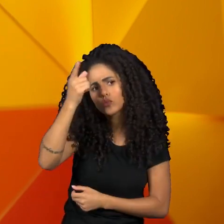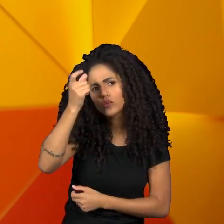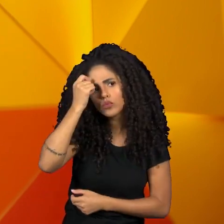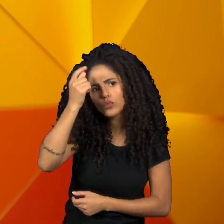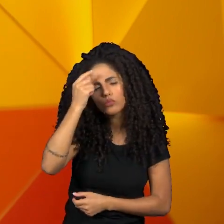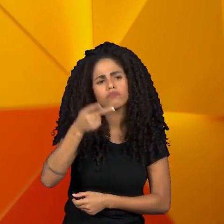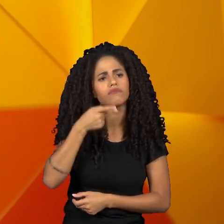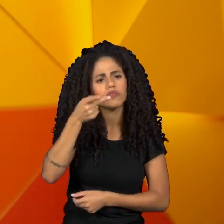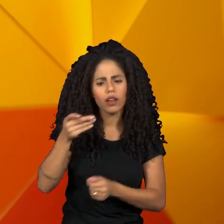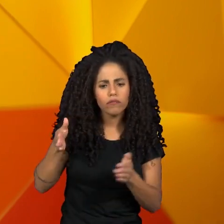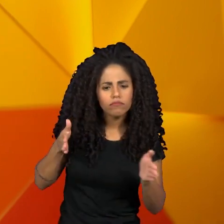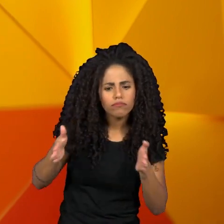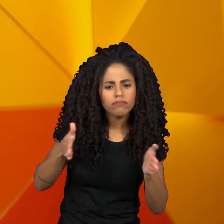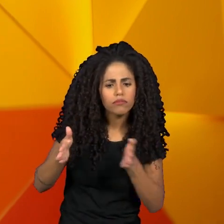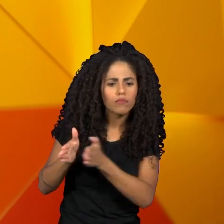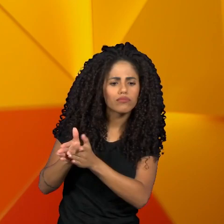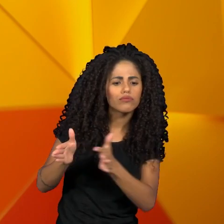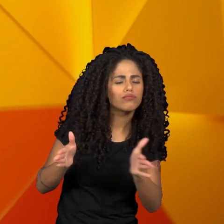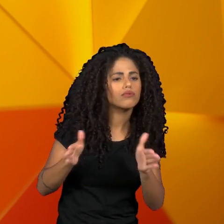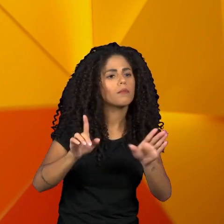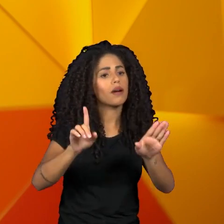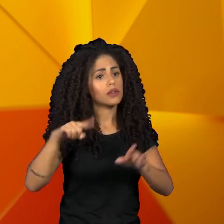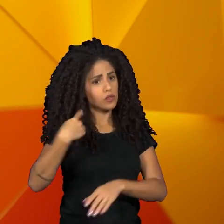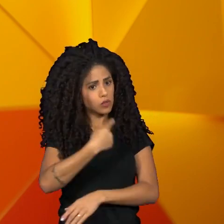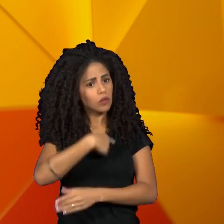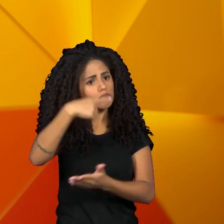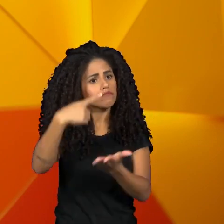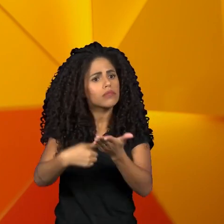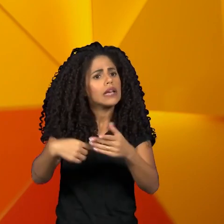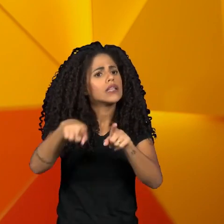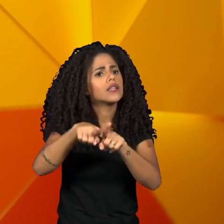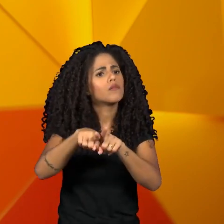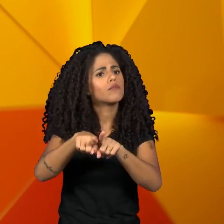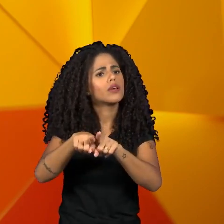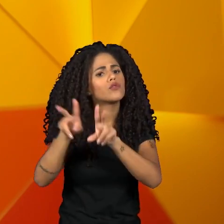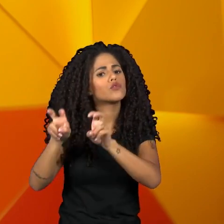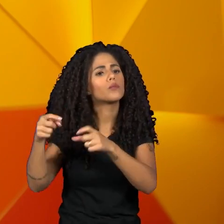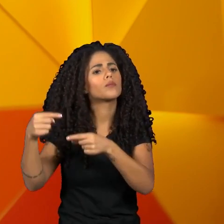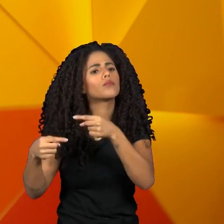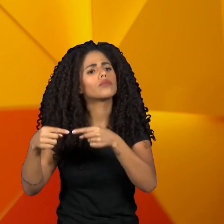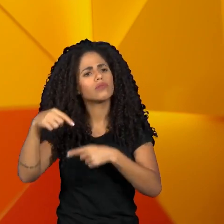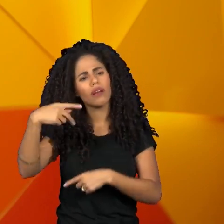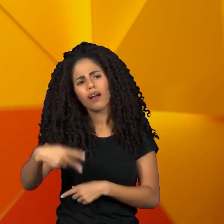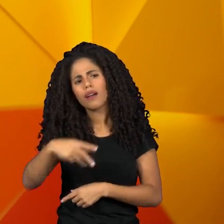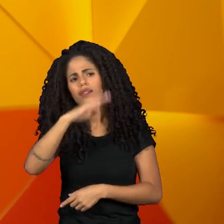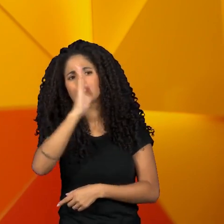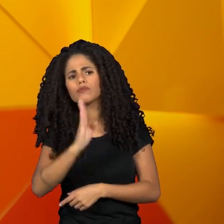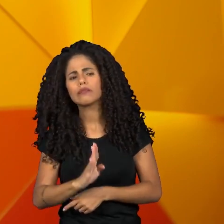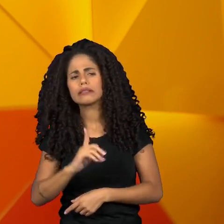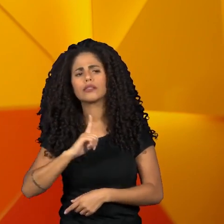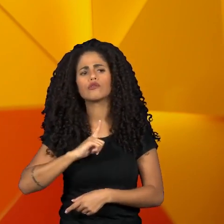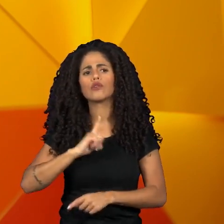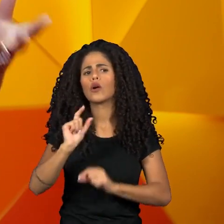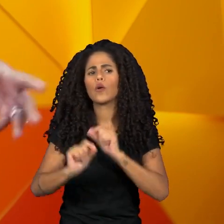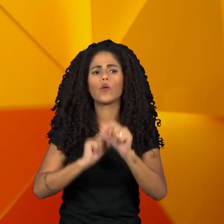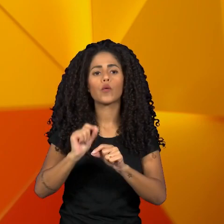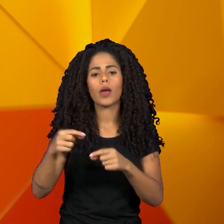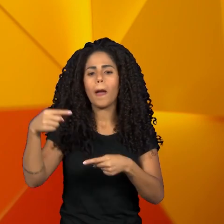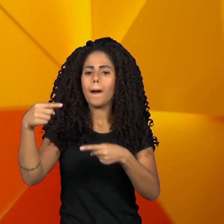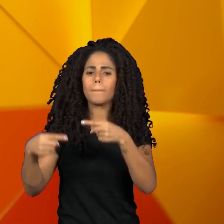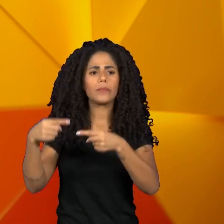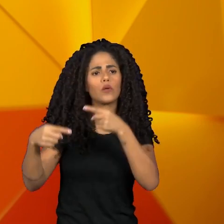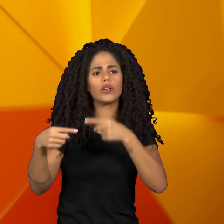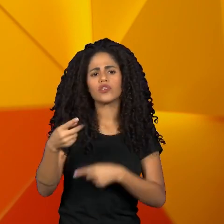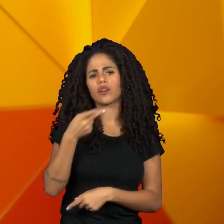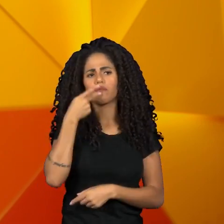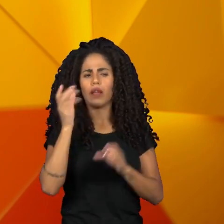todo, mas é muito importante que a gente tenha esse compromisso político. E aqui no Brasil tem uma tendência daquela história de que política a gente não fala, a gente